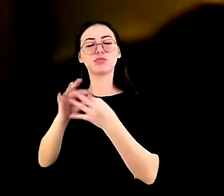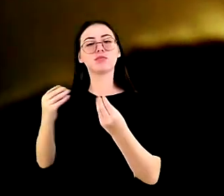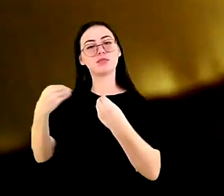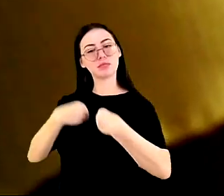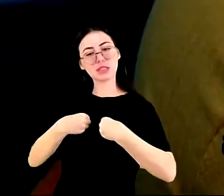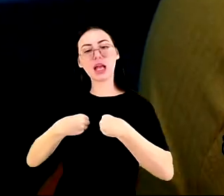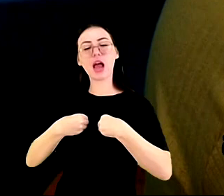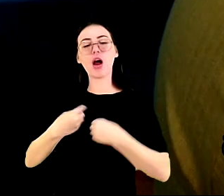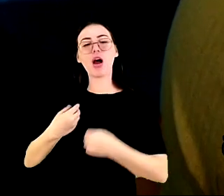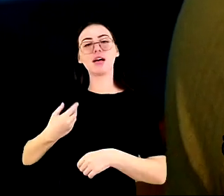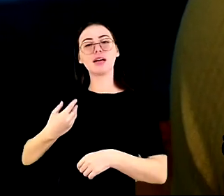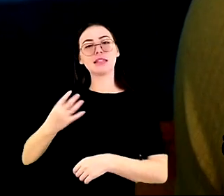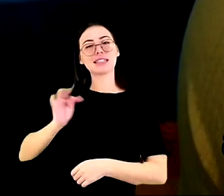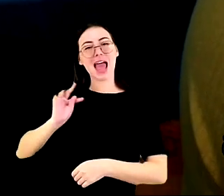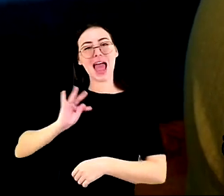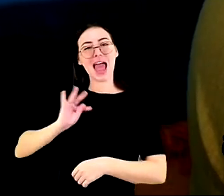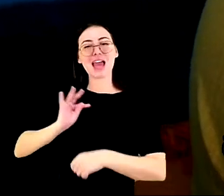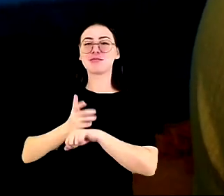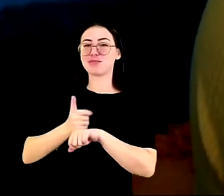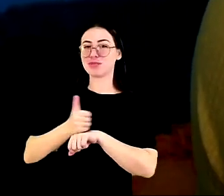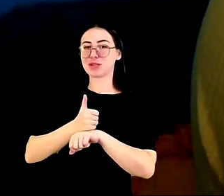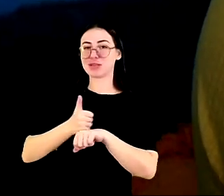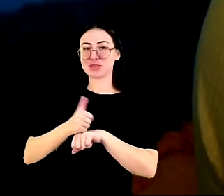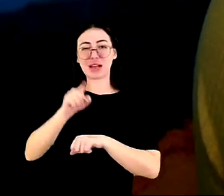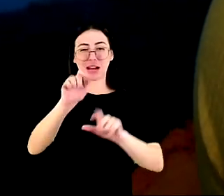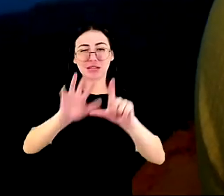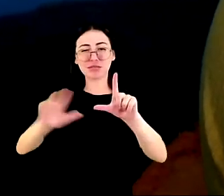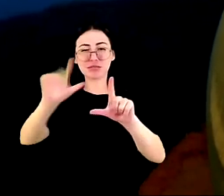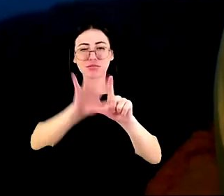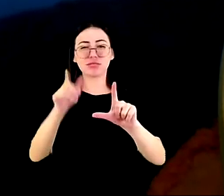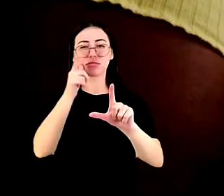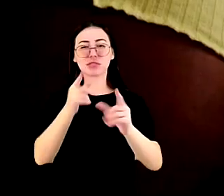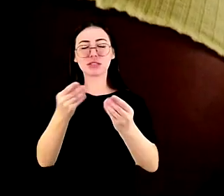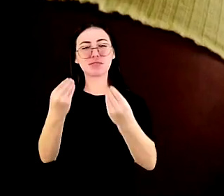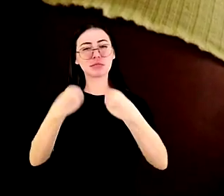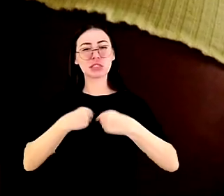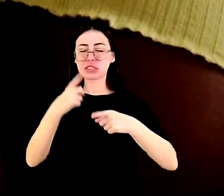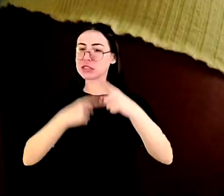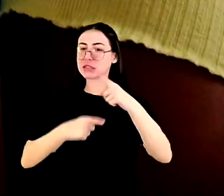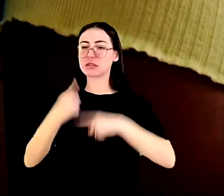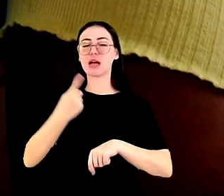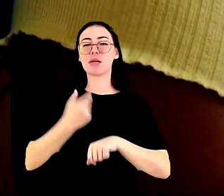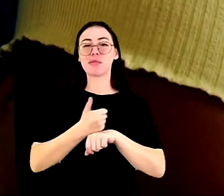através dela que senti a transformação da minha vida profissional e também a vida da minha família.